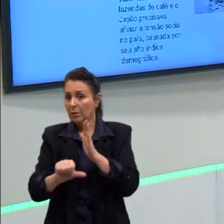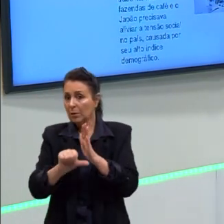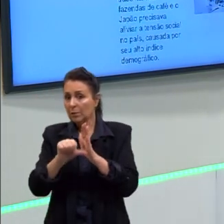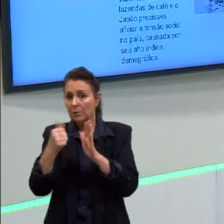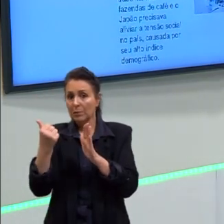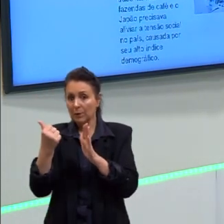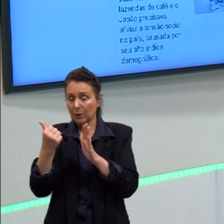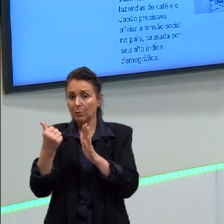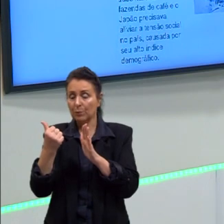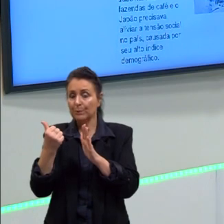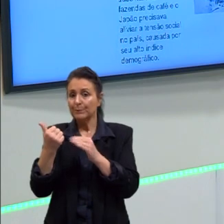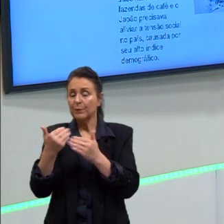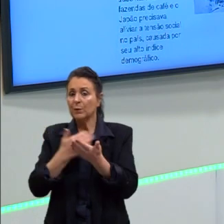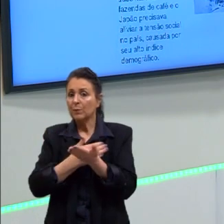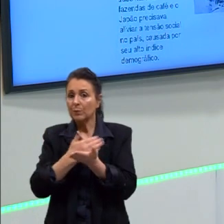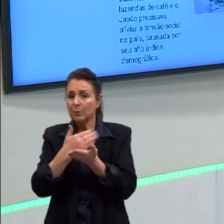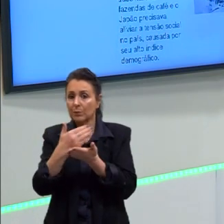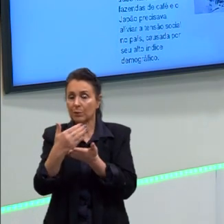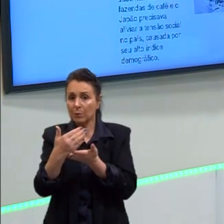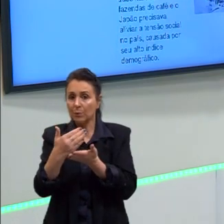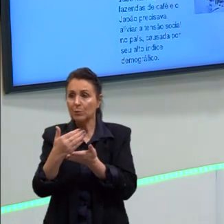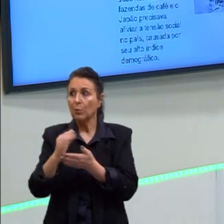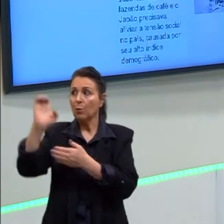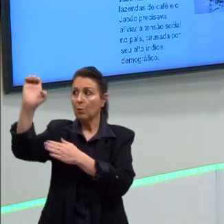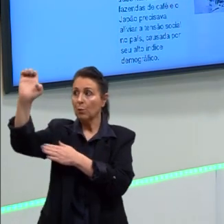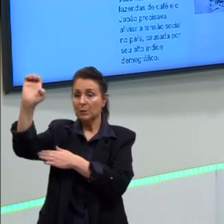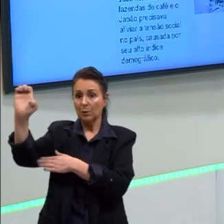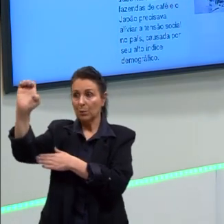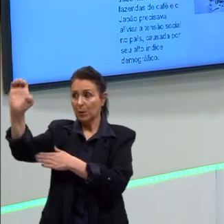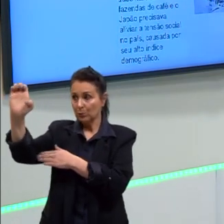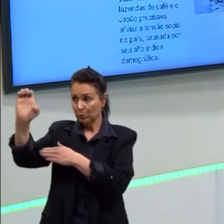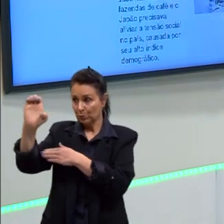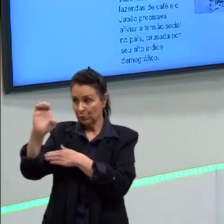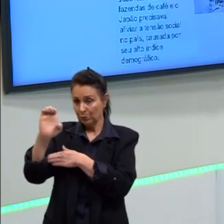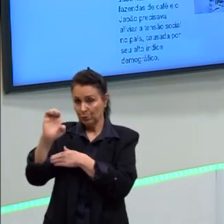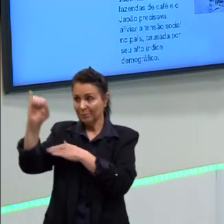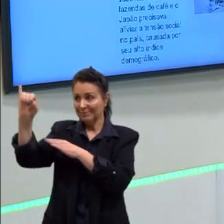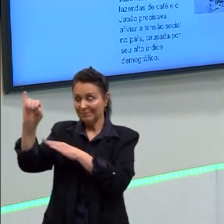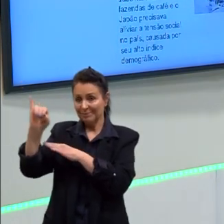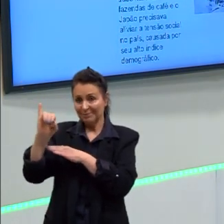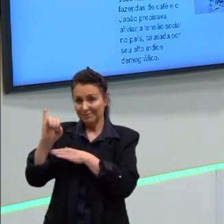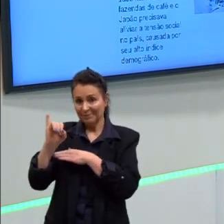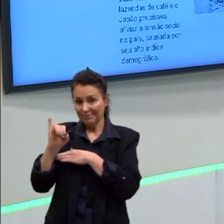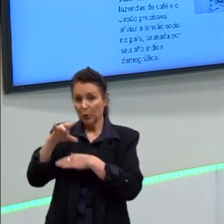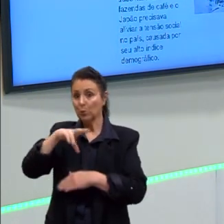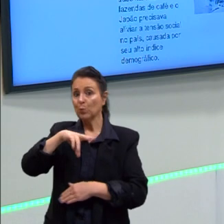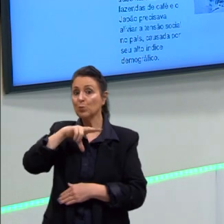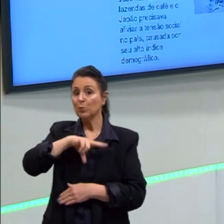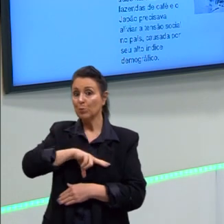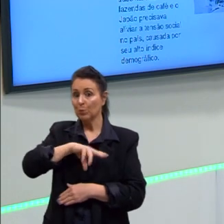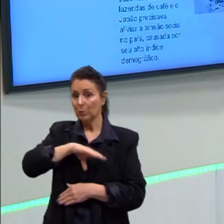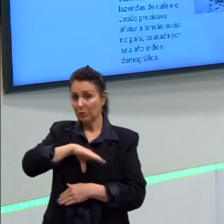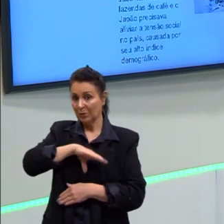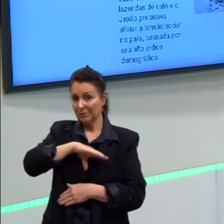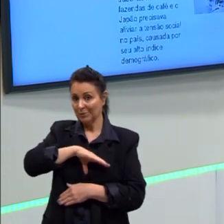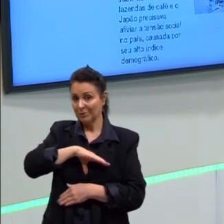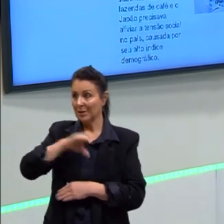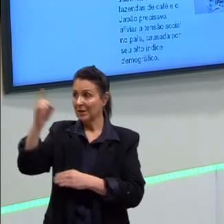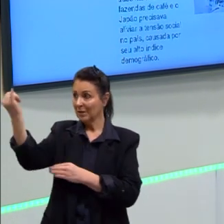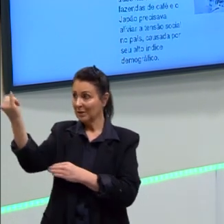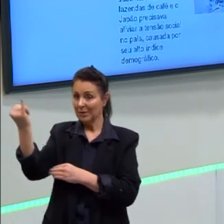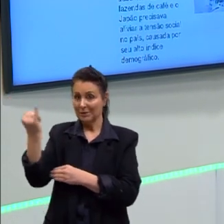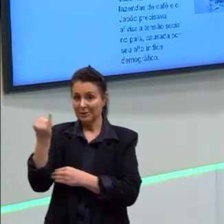processo foi justamente o os europeus chegando né o os os portugueses E aí trazendo